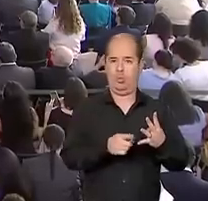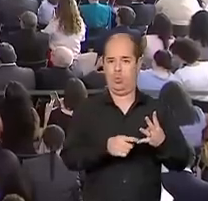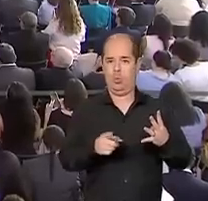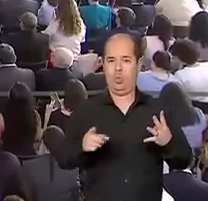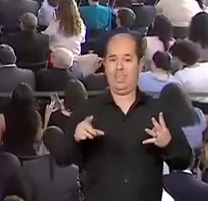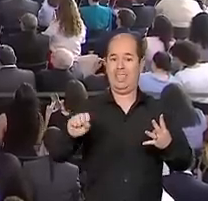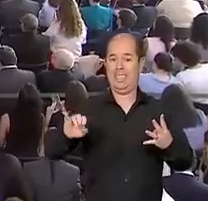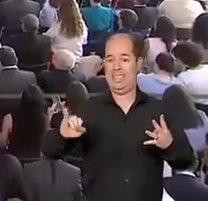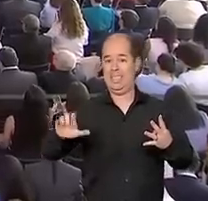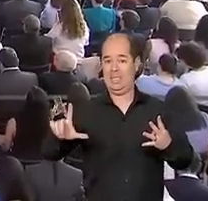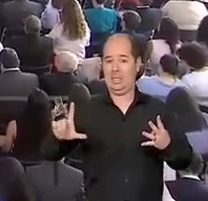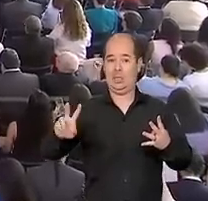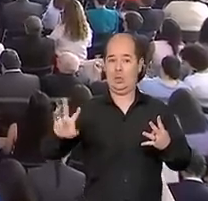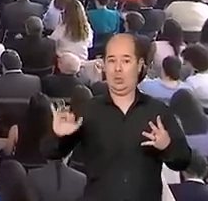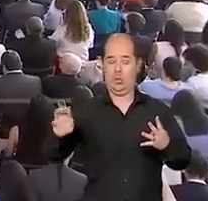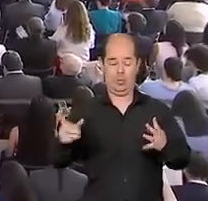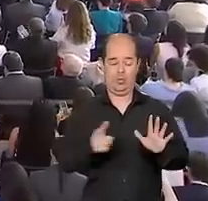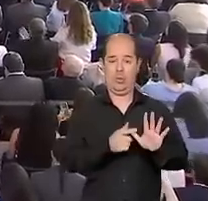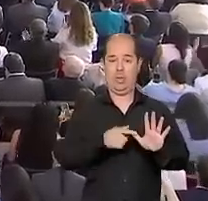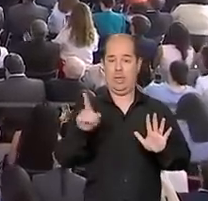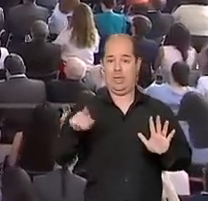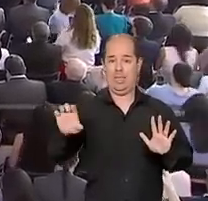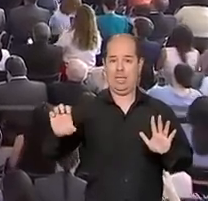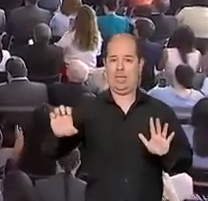Silvia Cristina, Zeca Dirceu.